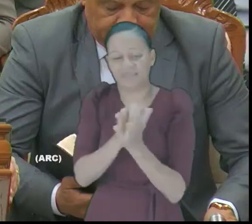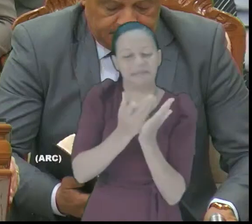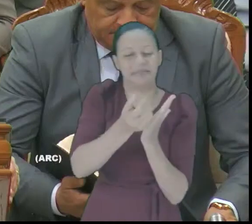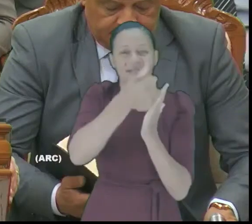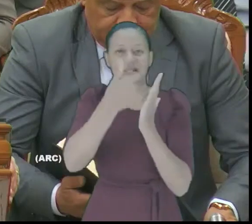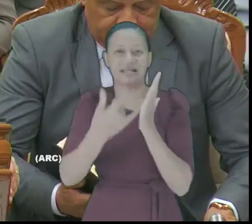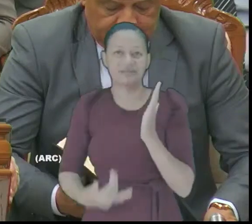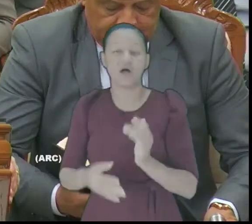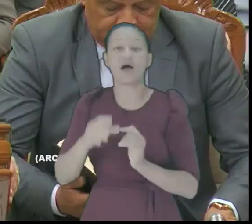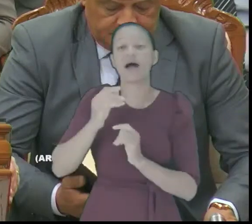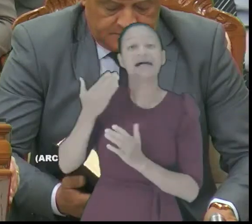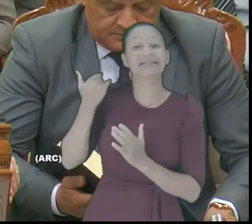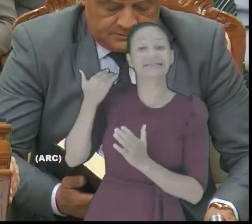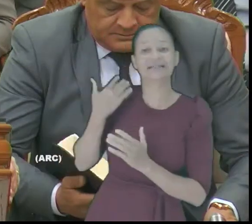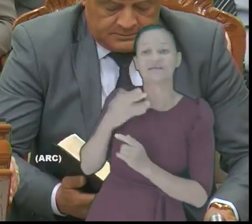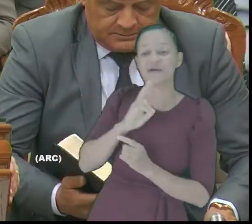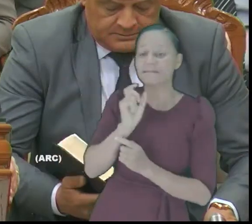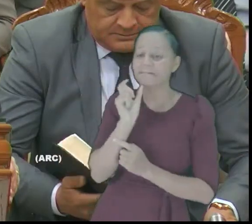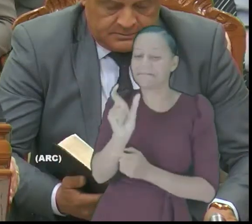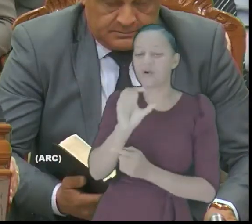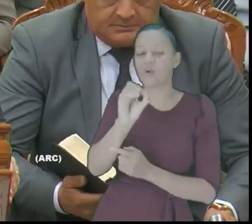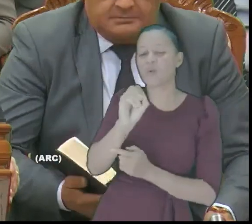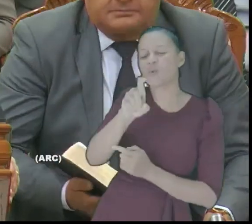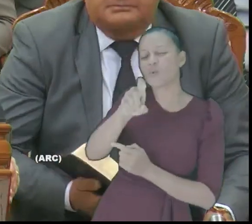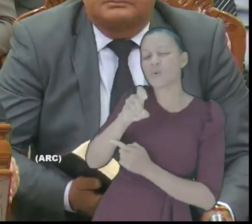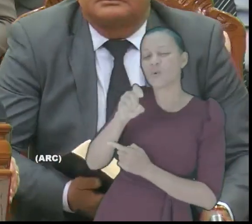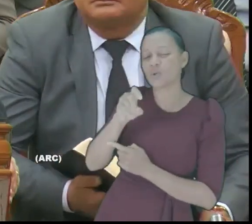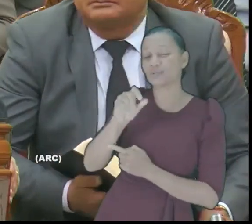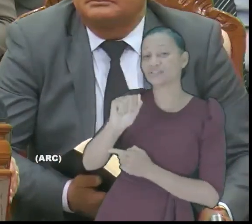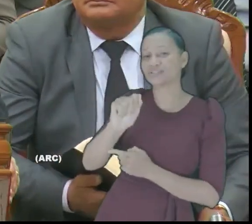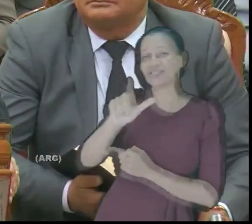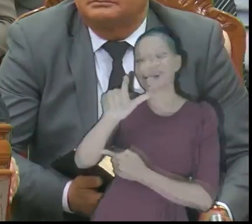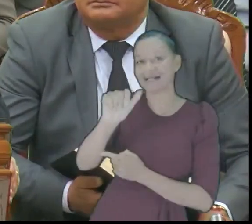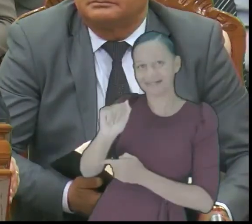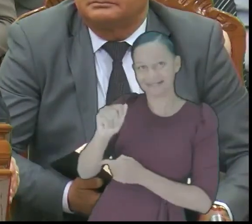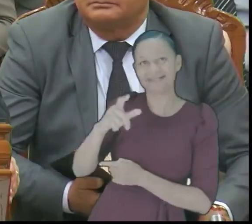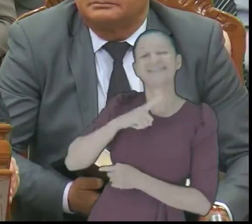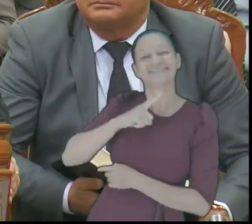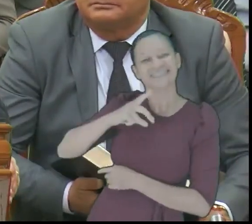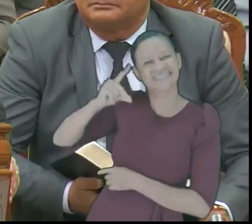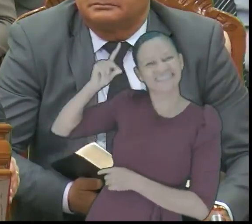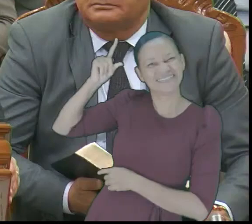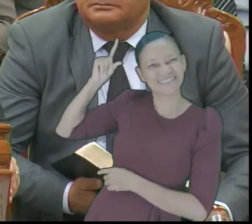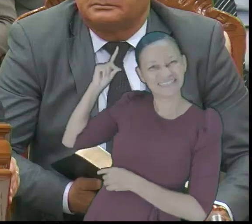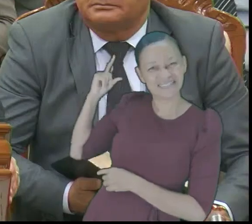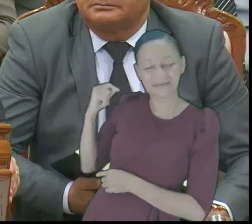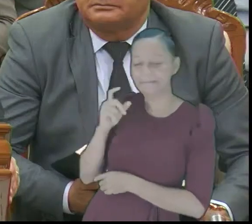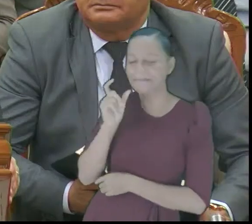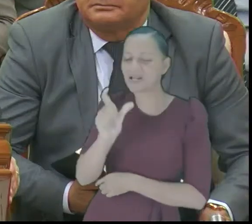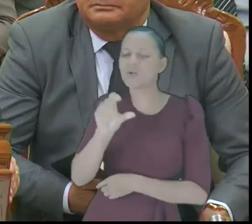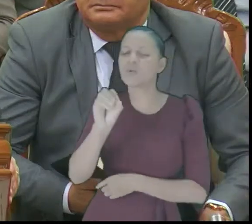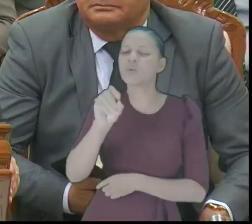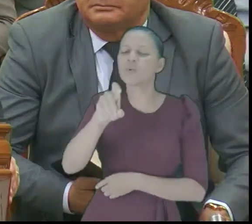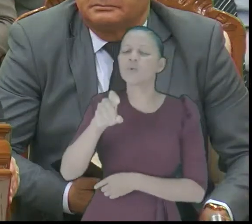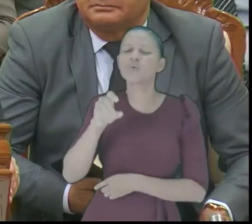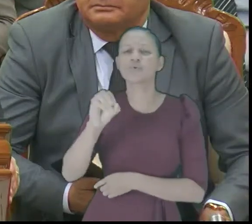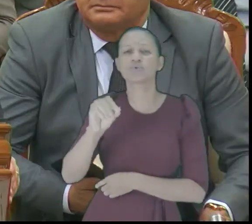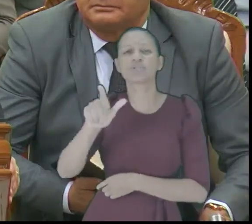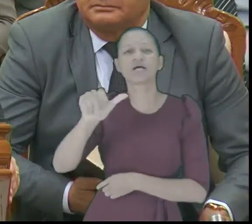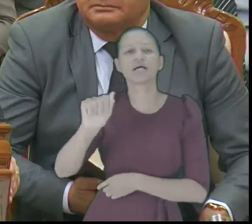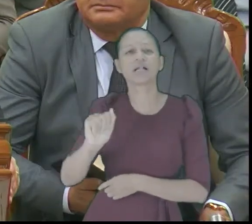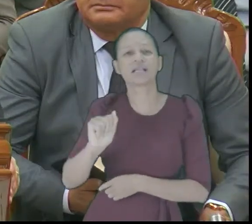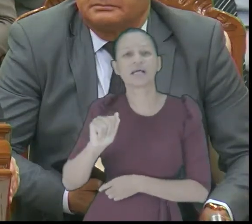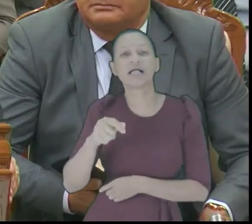dizem Oxalá. Quem tem as Bíblias antigas, como eu tenho ainda, diz Oxalá. Por que foi tirado essa